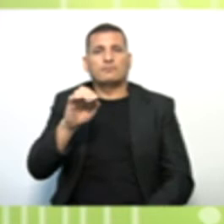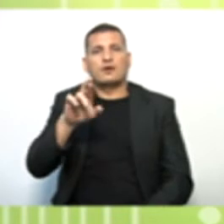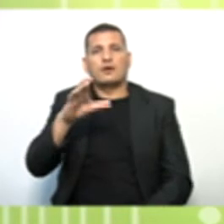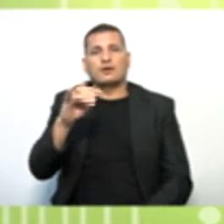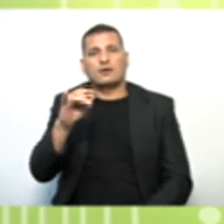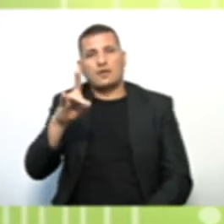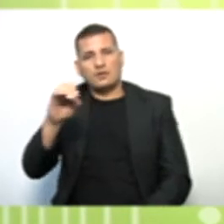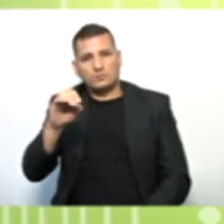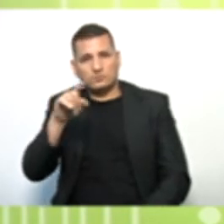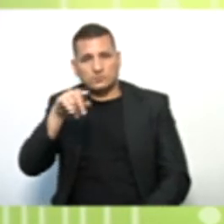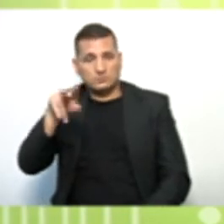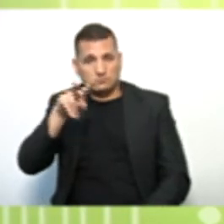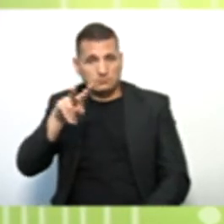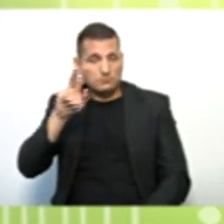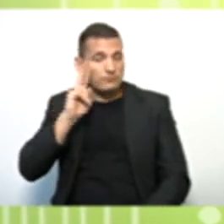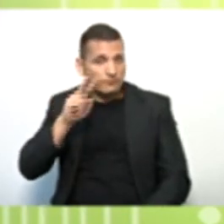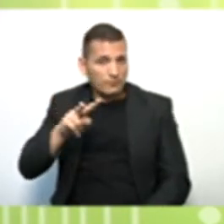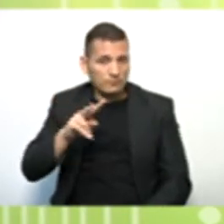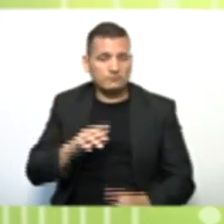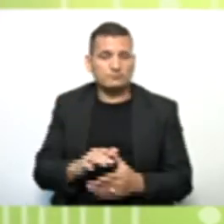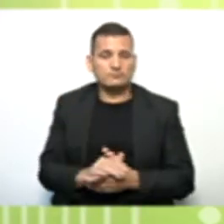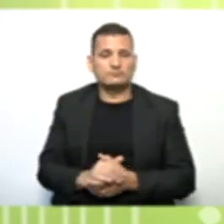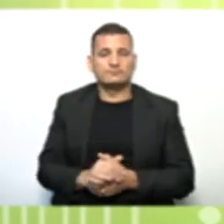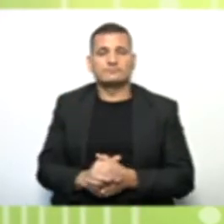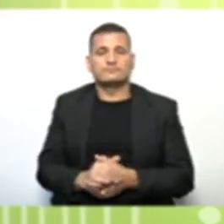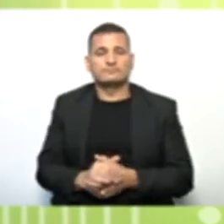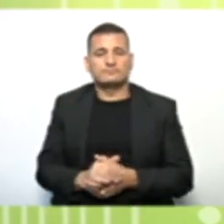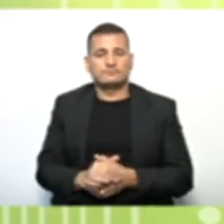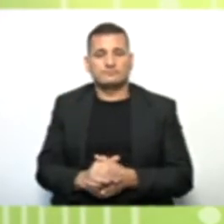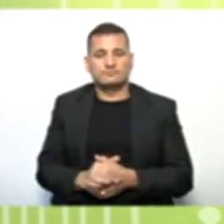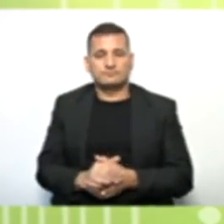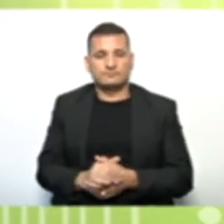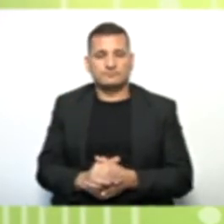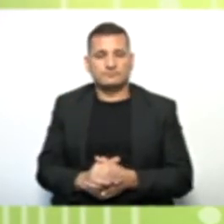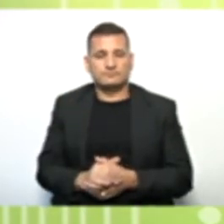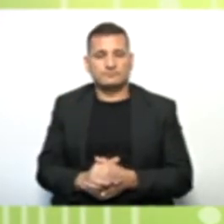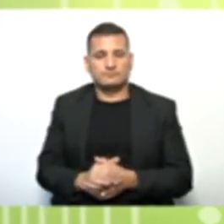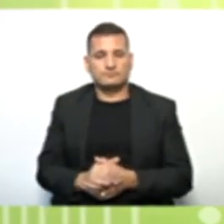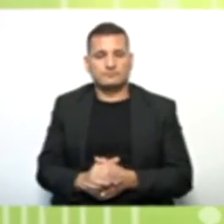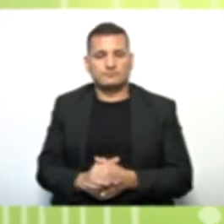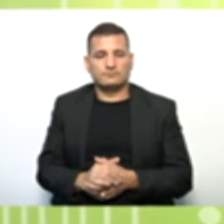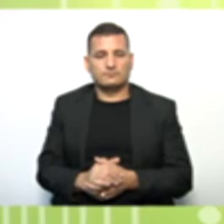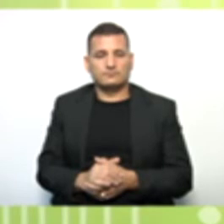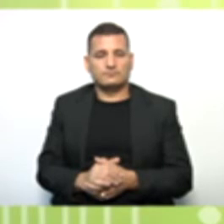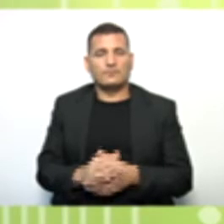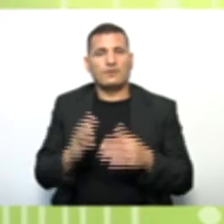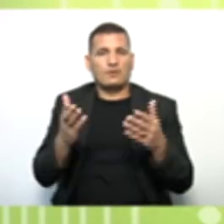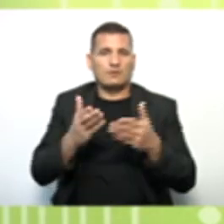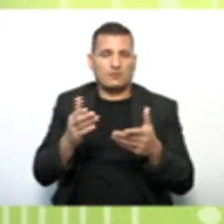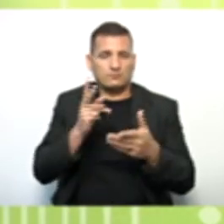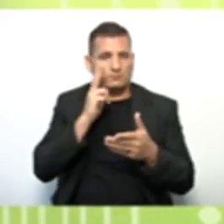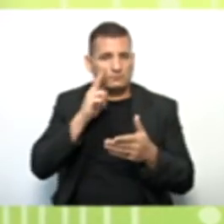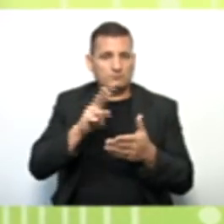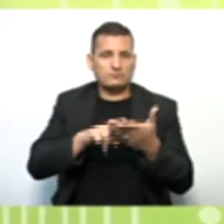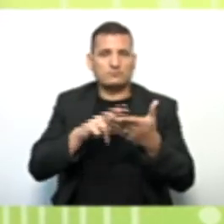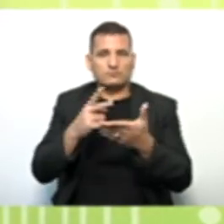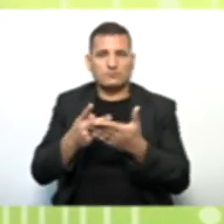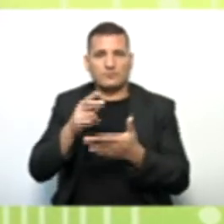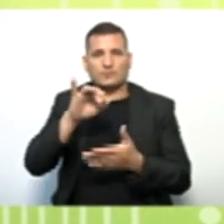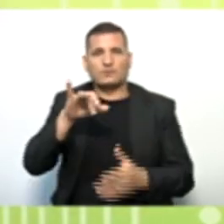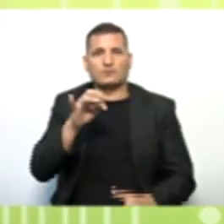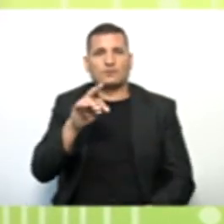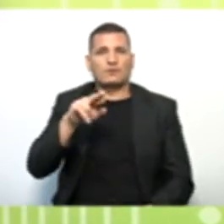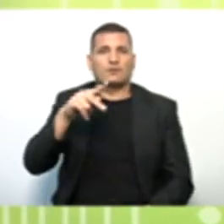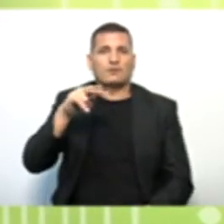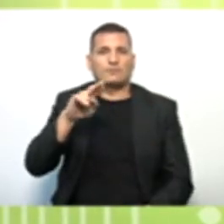os compiladores, beleza? Agora vamos voltar aqui no slide, para a gente entender agora a parte de interpretadores, que na realidade, no meu ver, é o mais